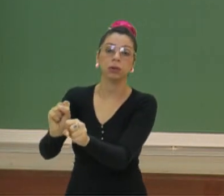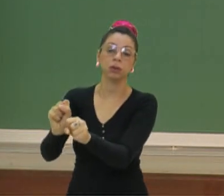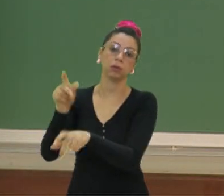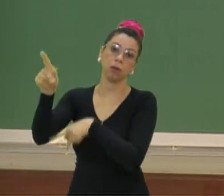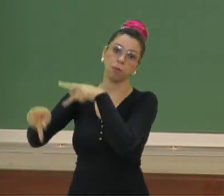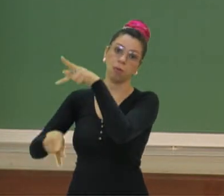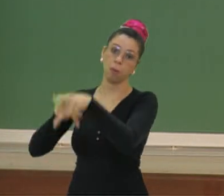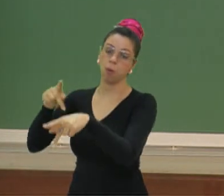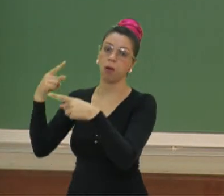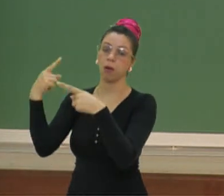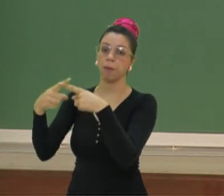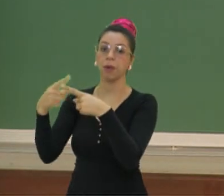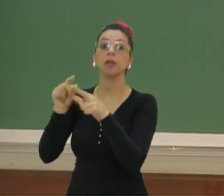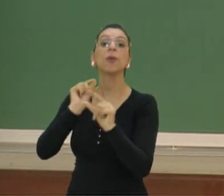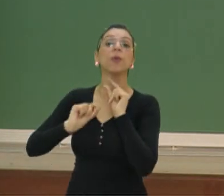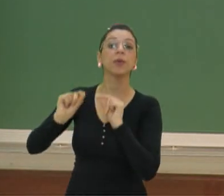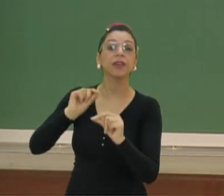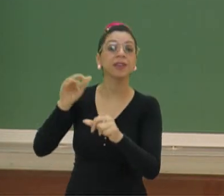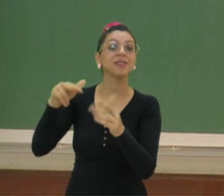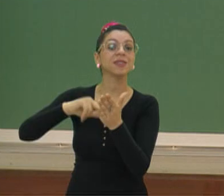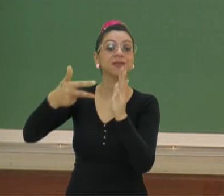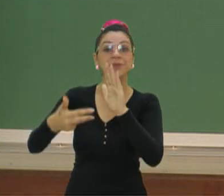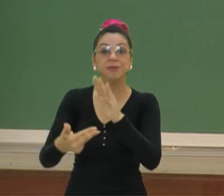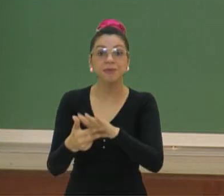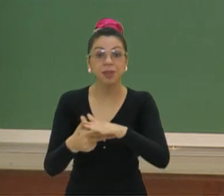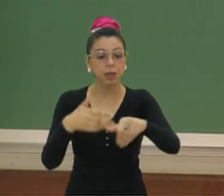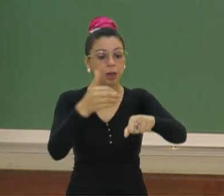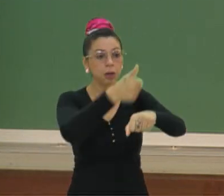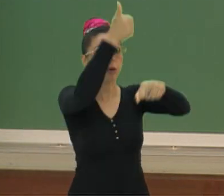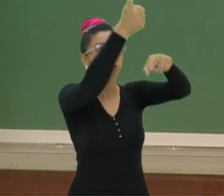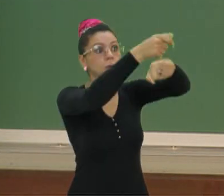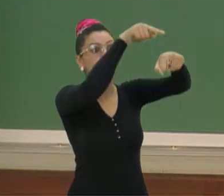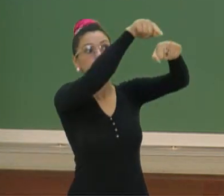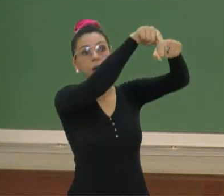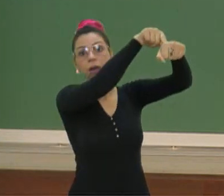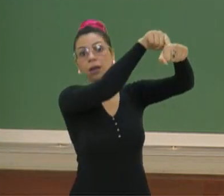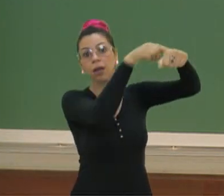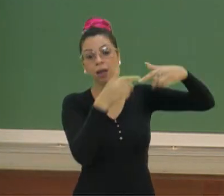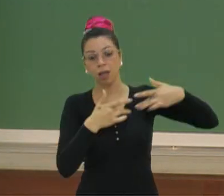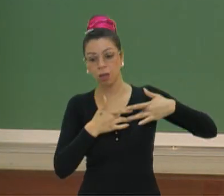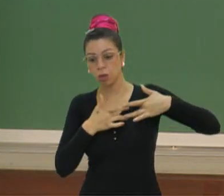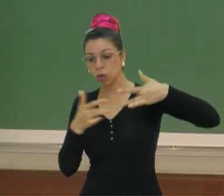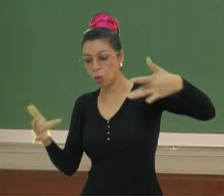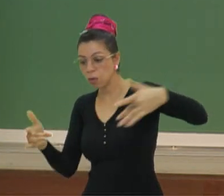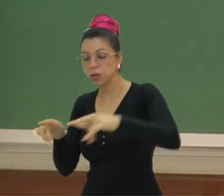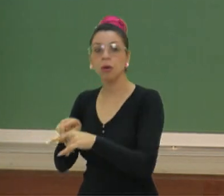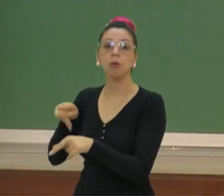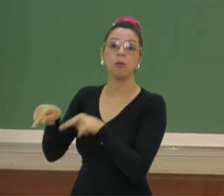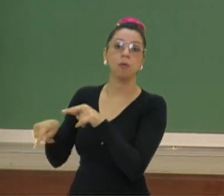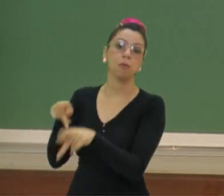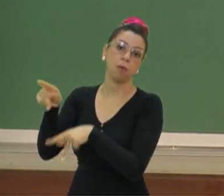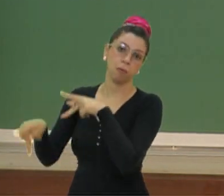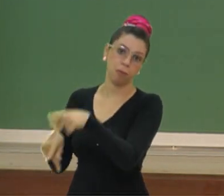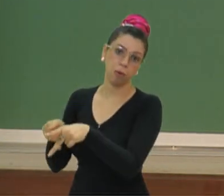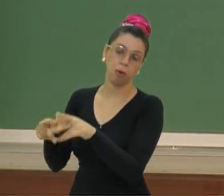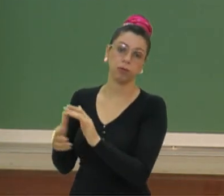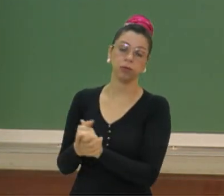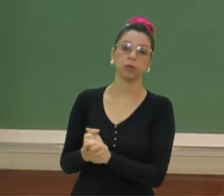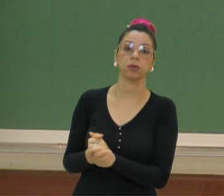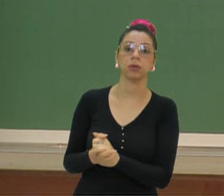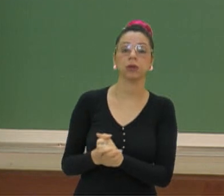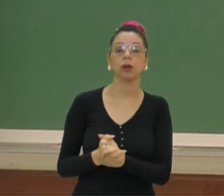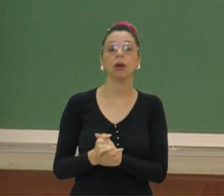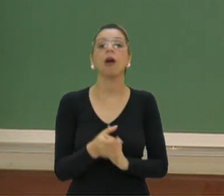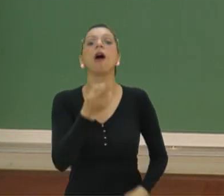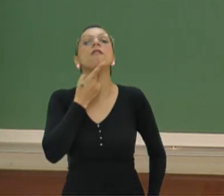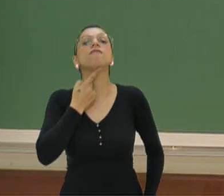para baixo, sim? Então, acaba ficando parecendo um governo tipo monarquias absolutistas, em que é a vontade do